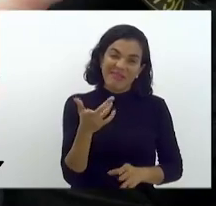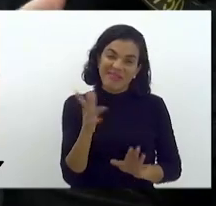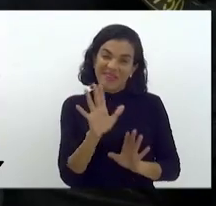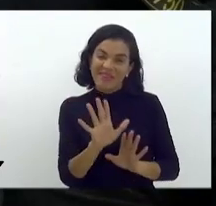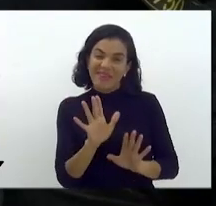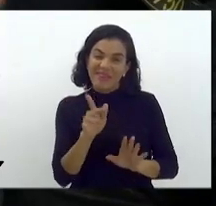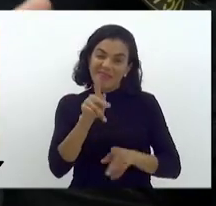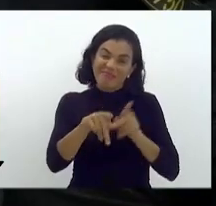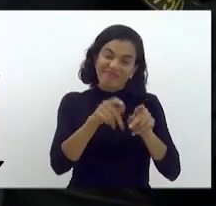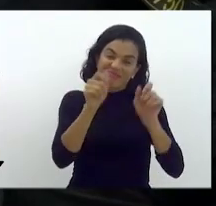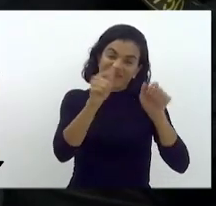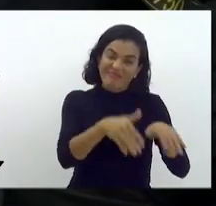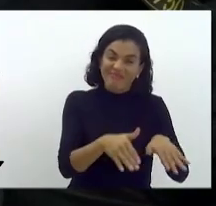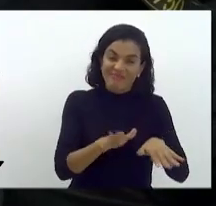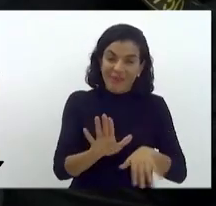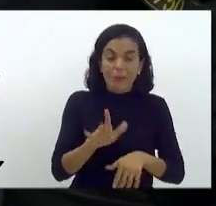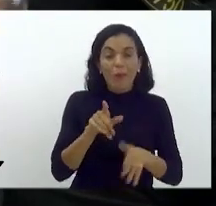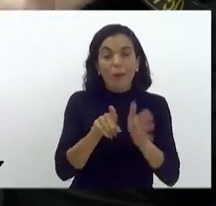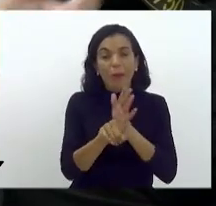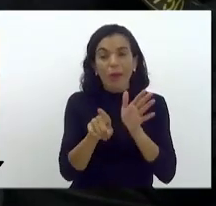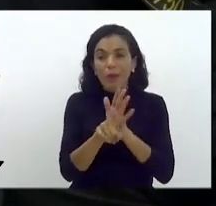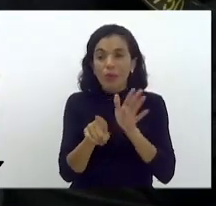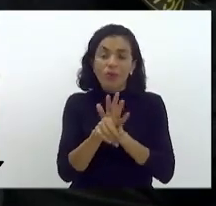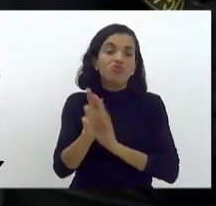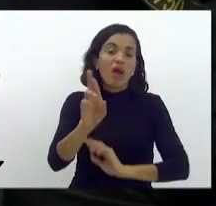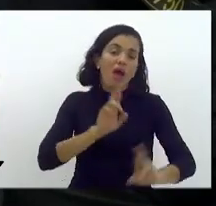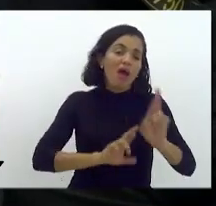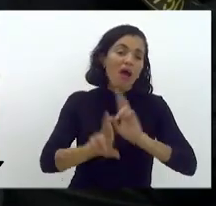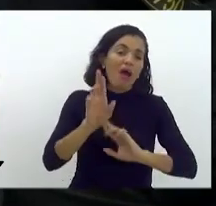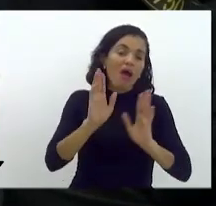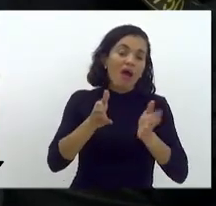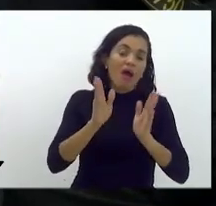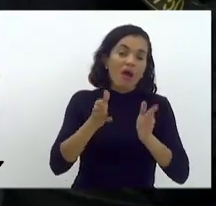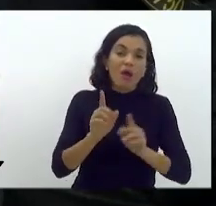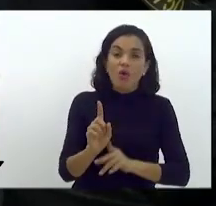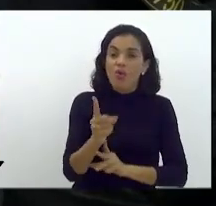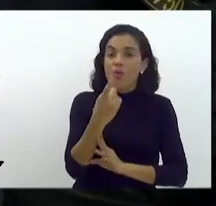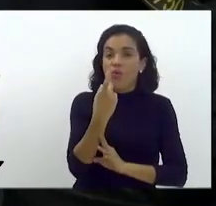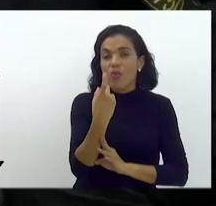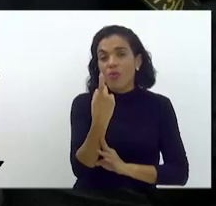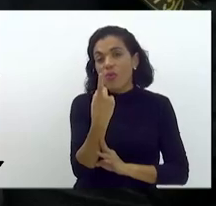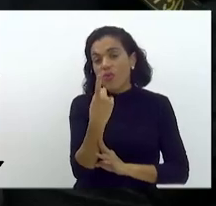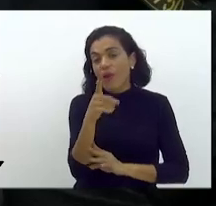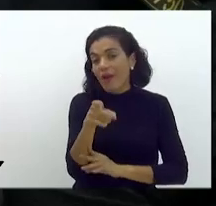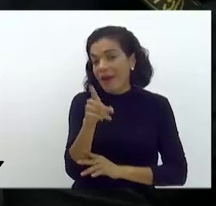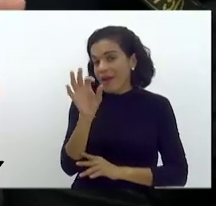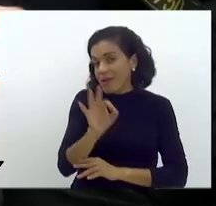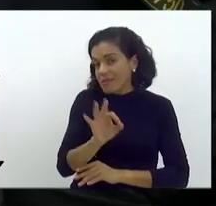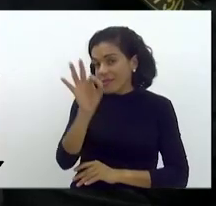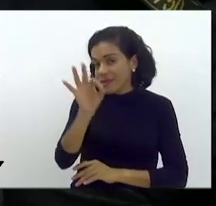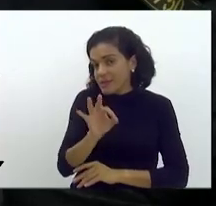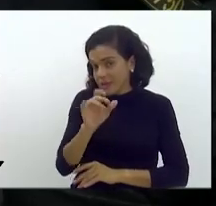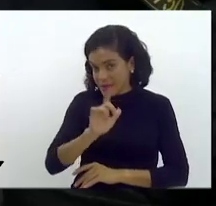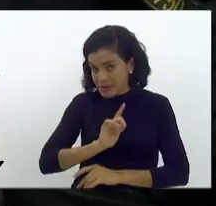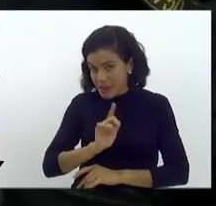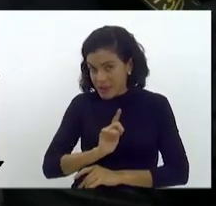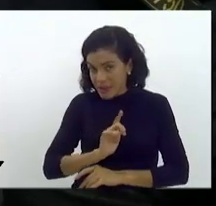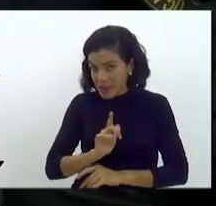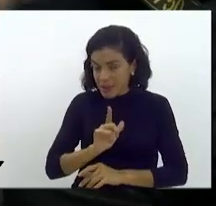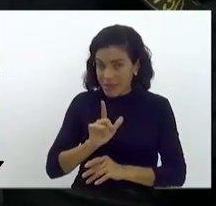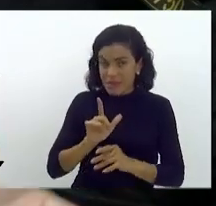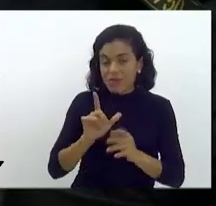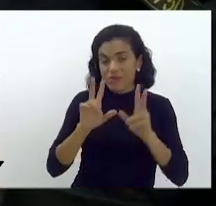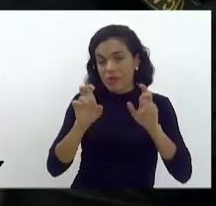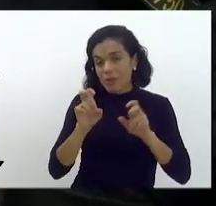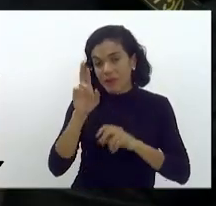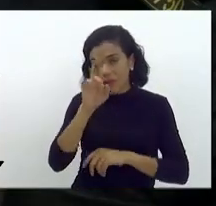a festa porque as perguntas mais ou menos foram respondidas e a única que fica se esse percentual a senhora tem né nas